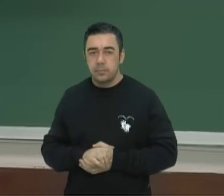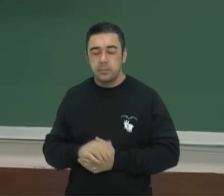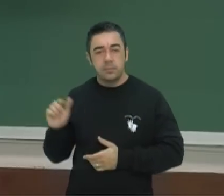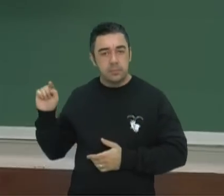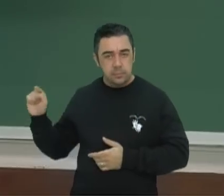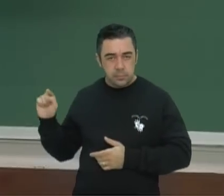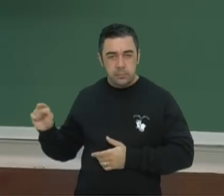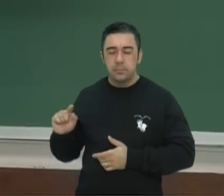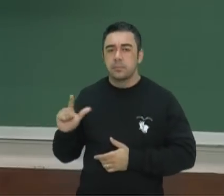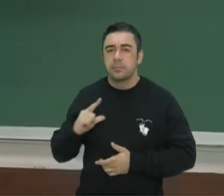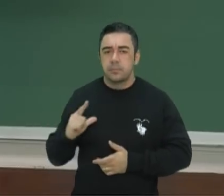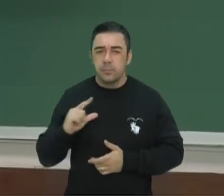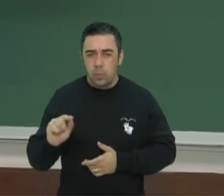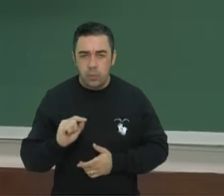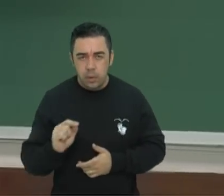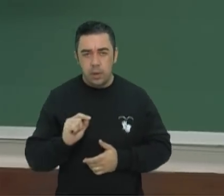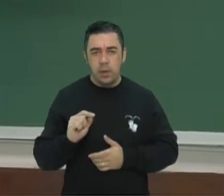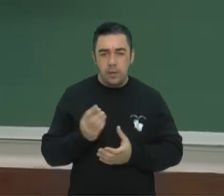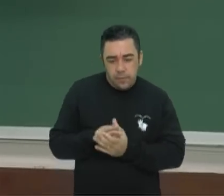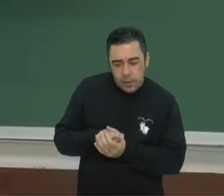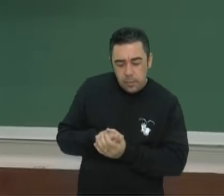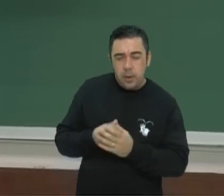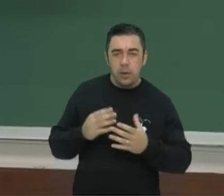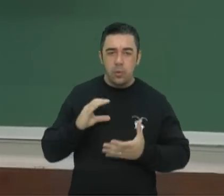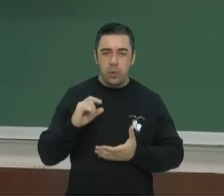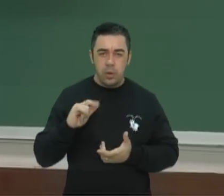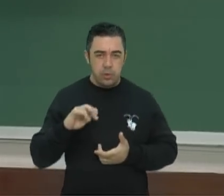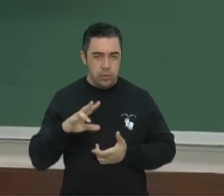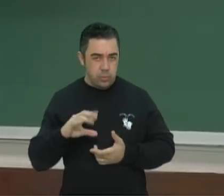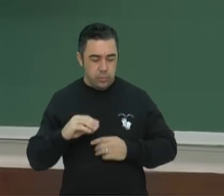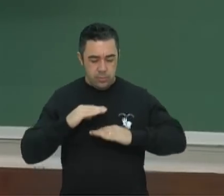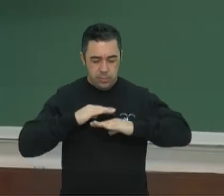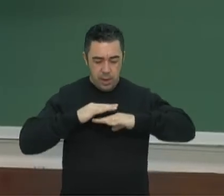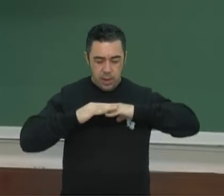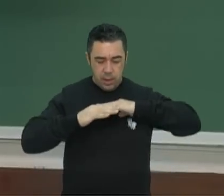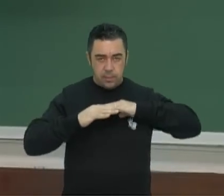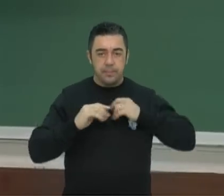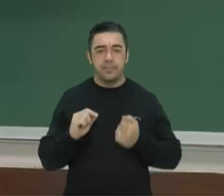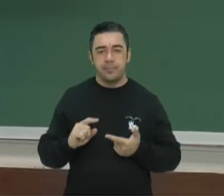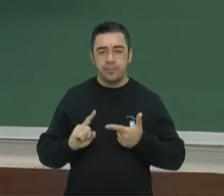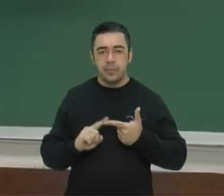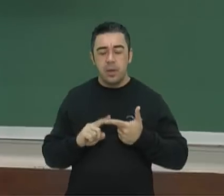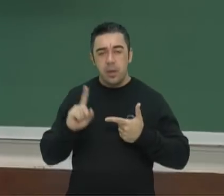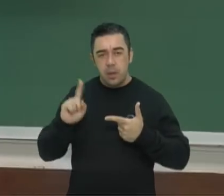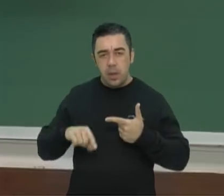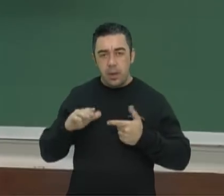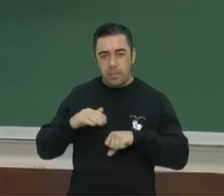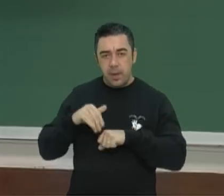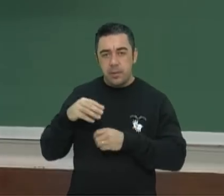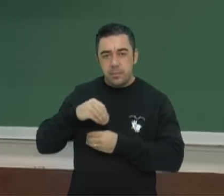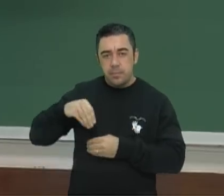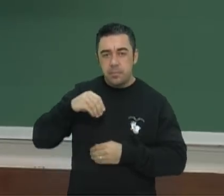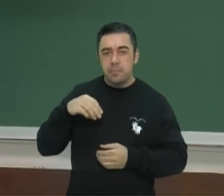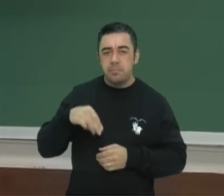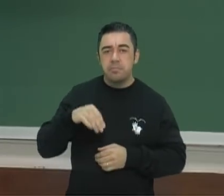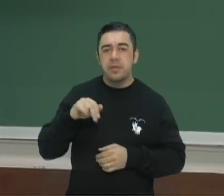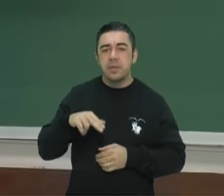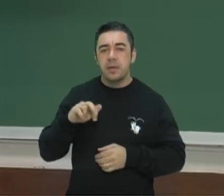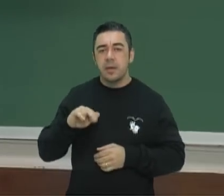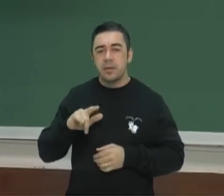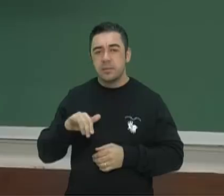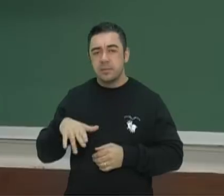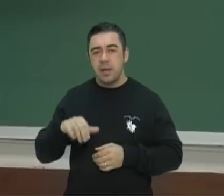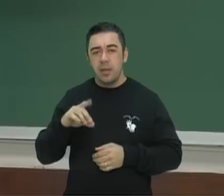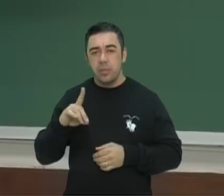substância, né, ricas em fibras colágenas paralelas, tá? E substância fundamental mineralizada. Bom, matando